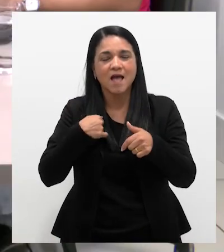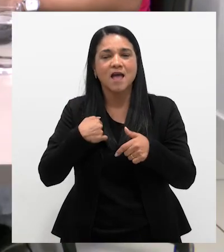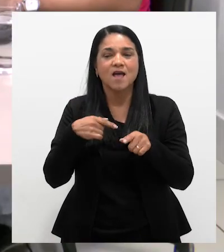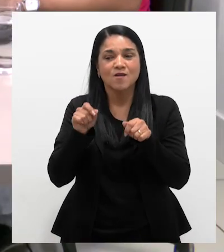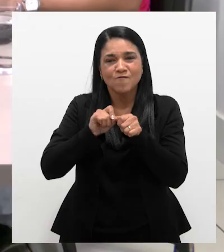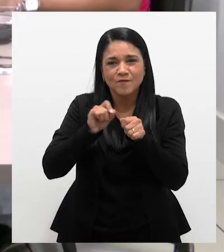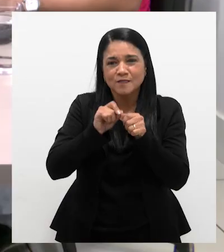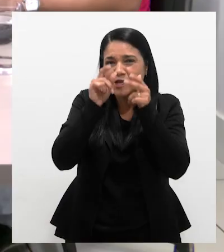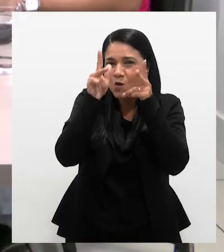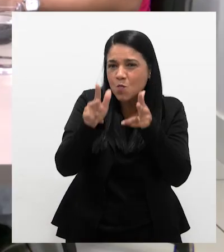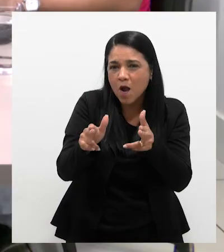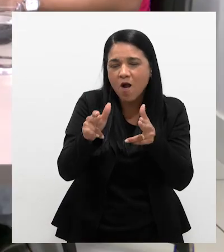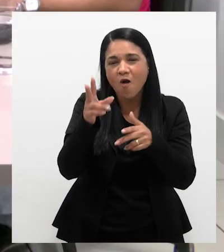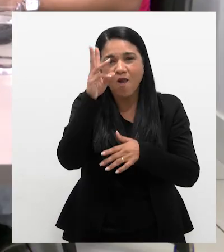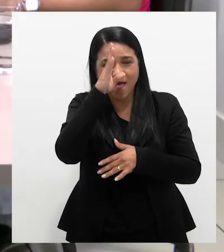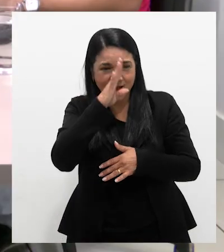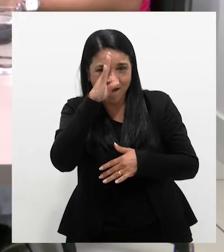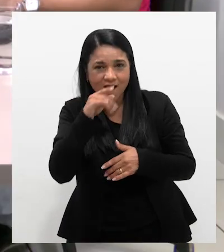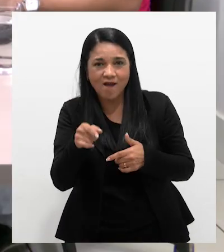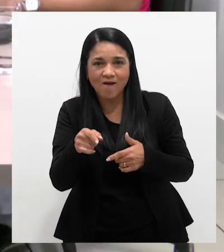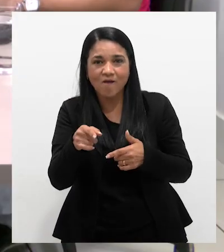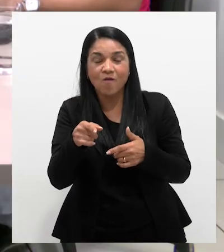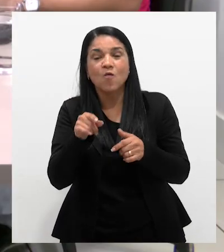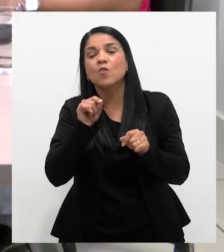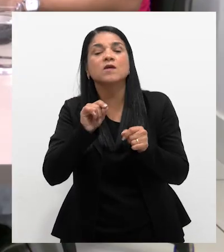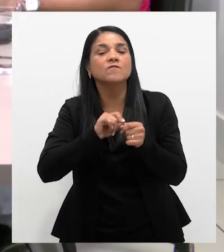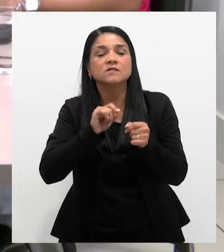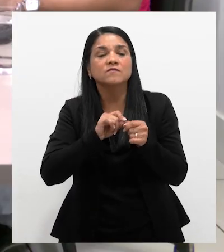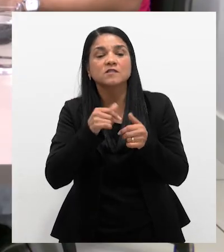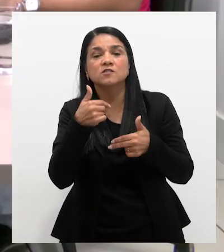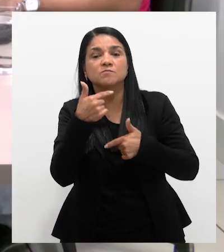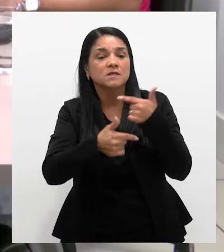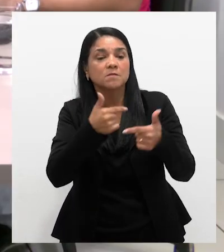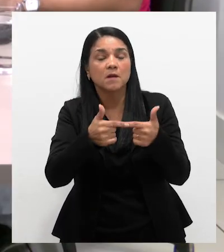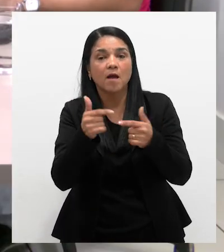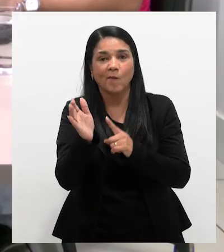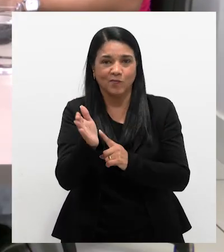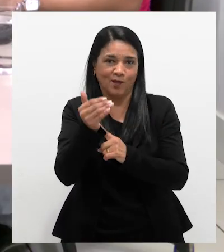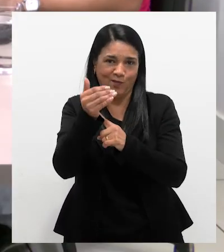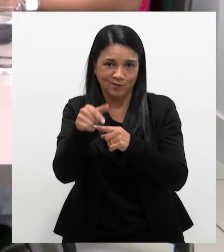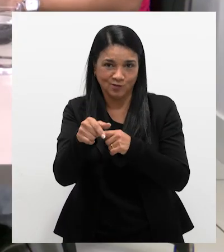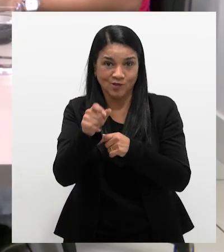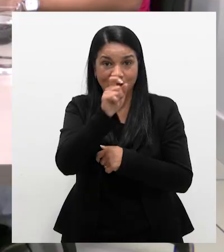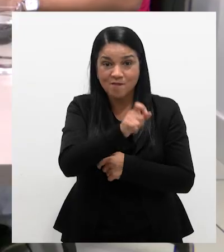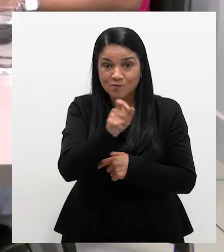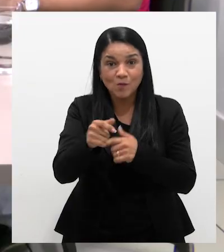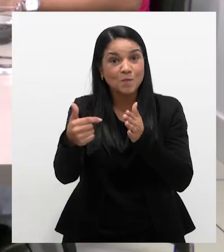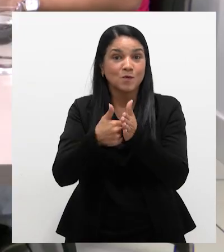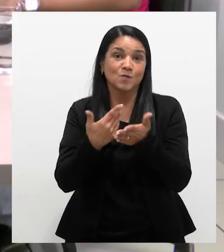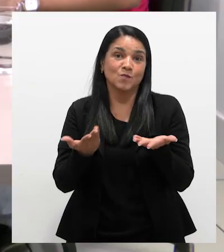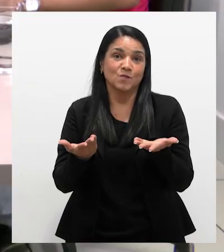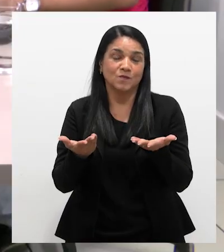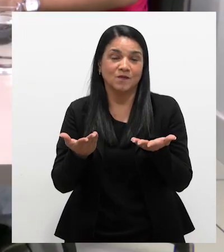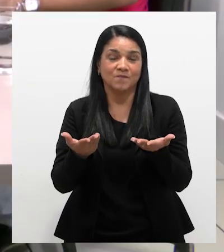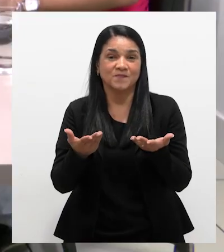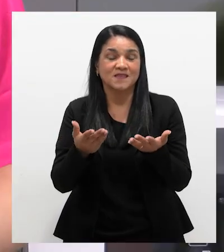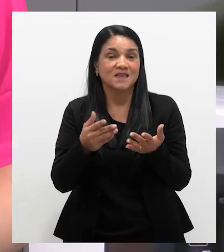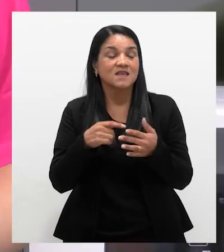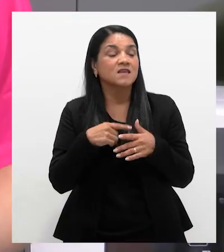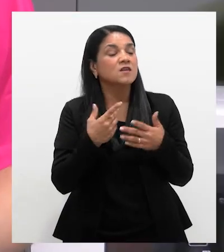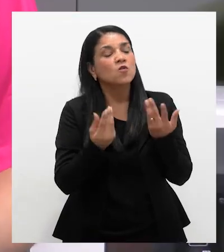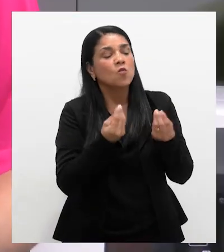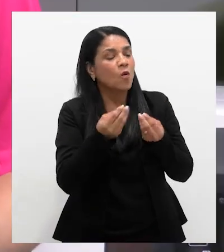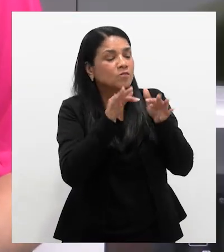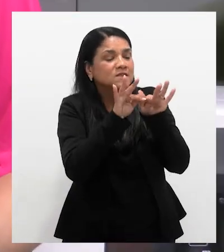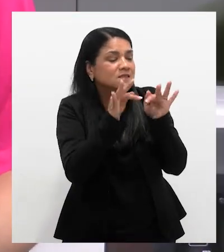legal, eu também quero fazer. O que você fez na sua vida para poder trabalhar com tecnologia? Aí eu abraço a pessoa e vamos lá E descobrir. de uma forma simples, explica